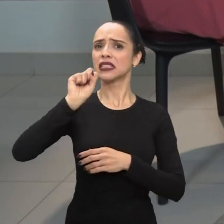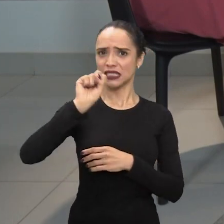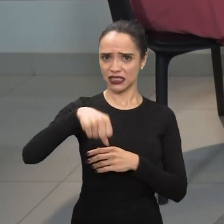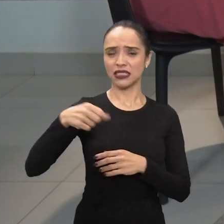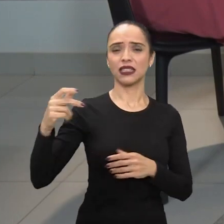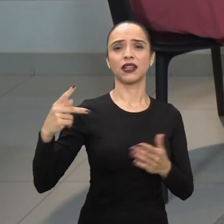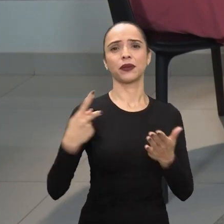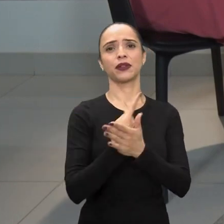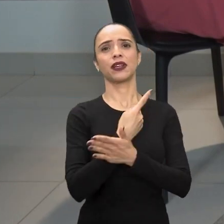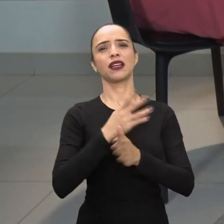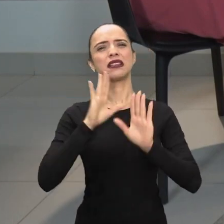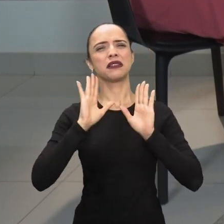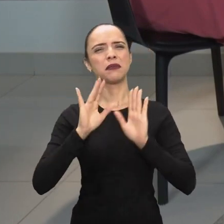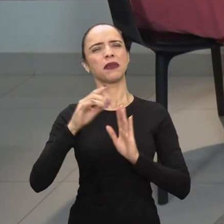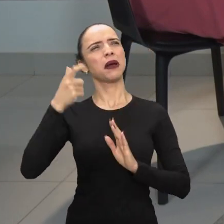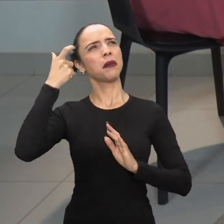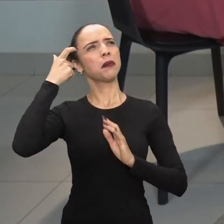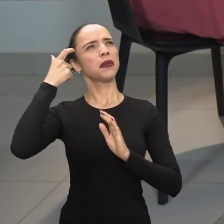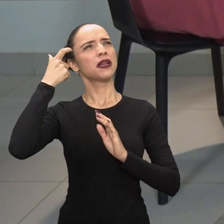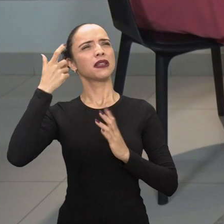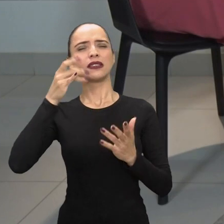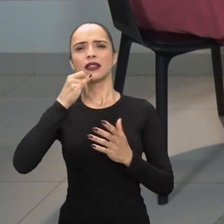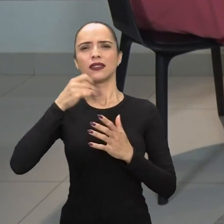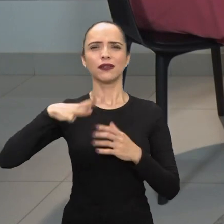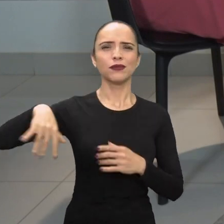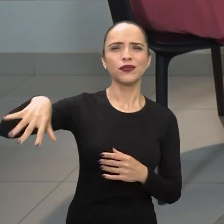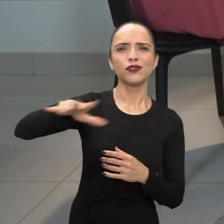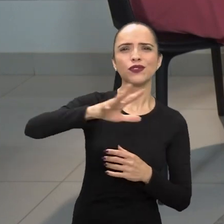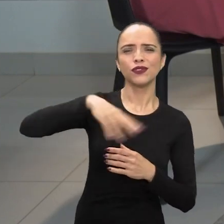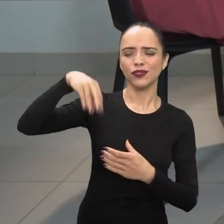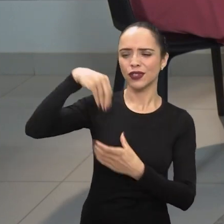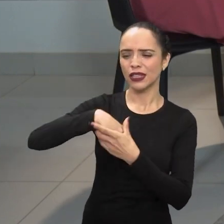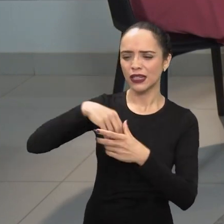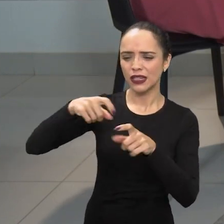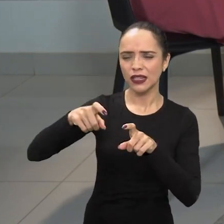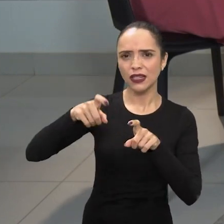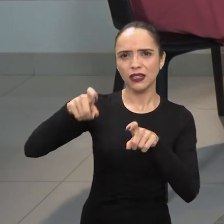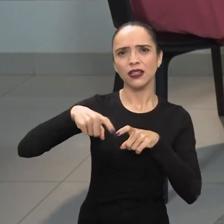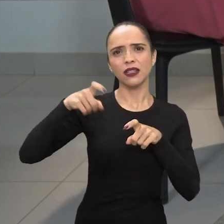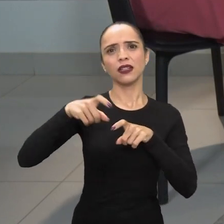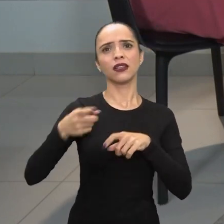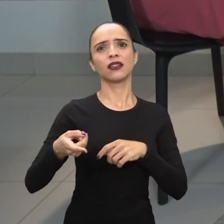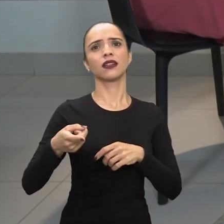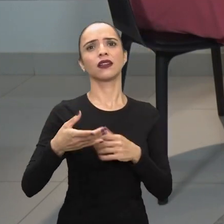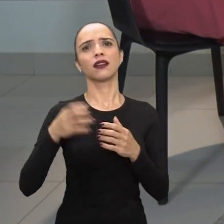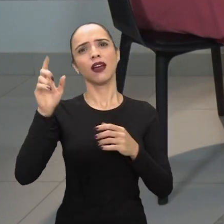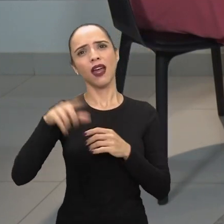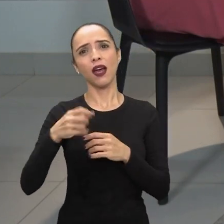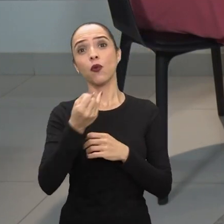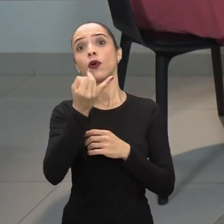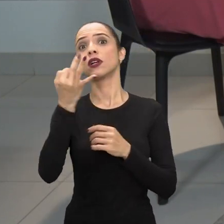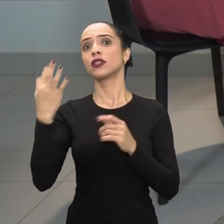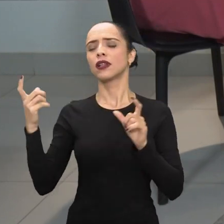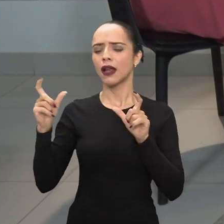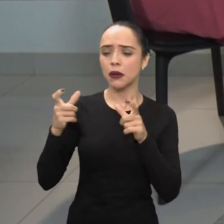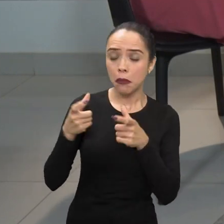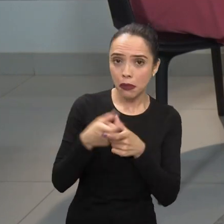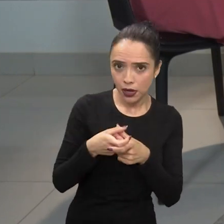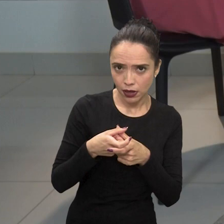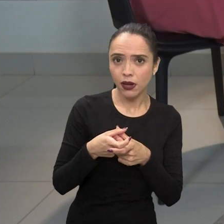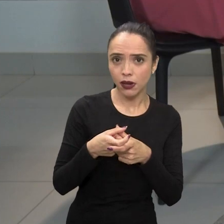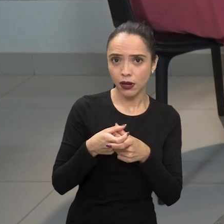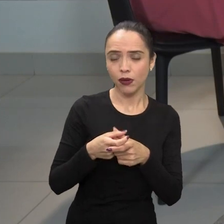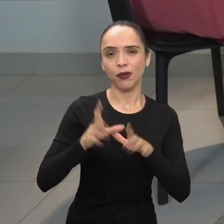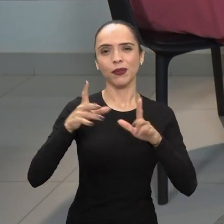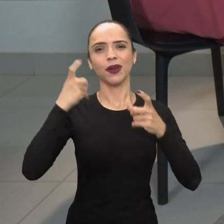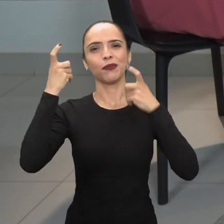sim ocorre mas na dos crimes que ocorrem dentro do centros urbanos eles se colocam de forma minoritária mas a preocupação